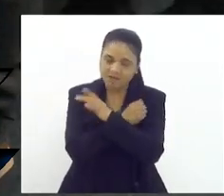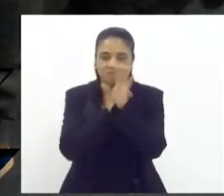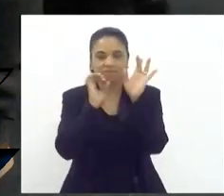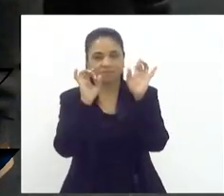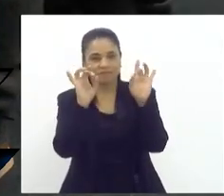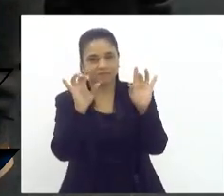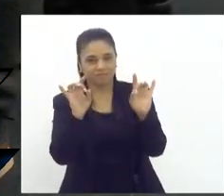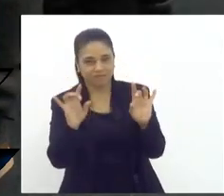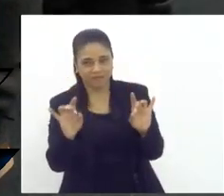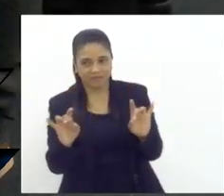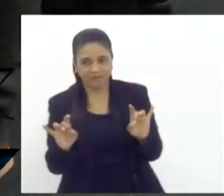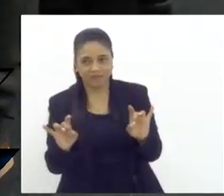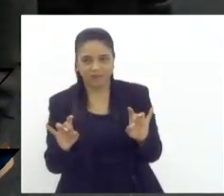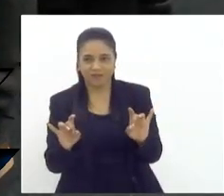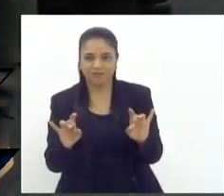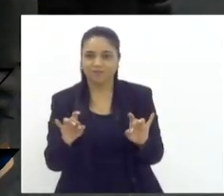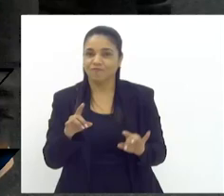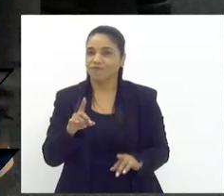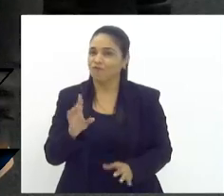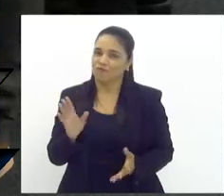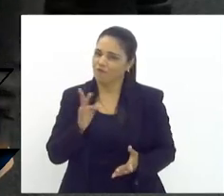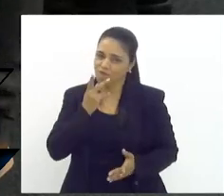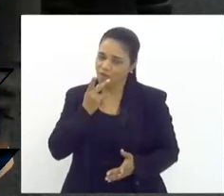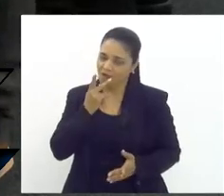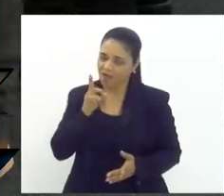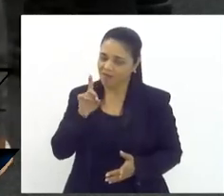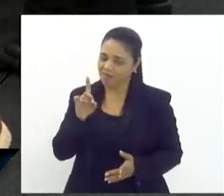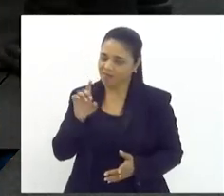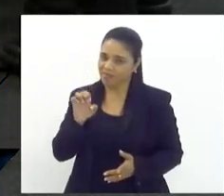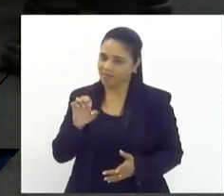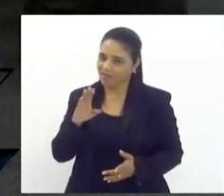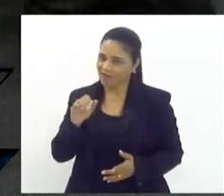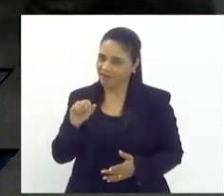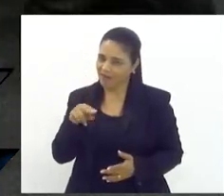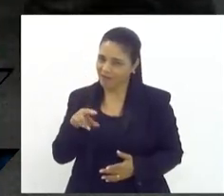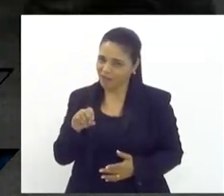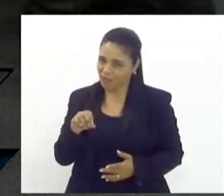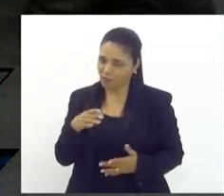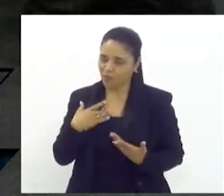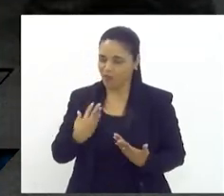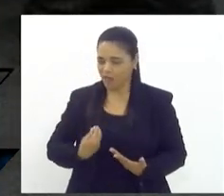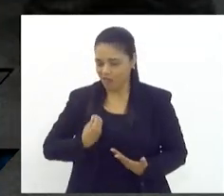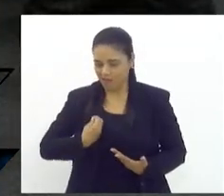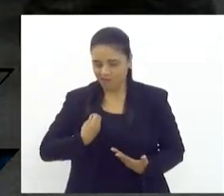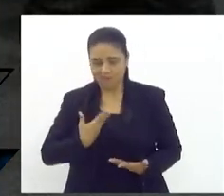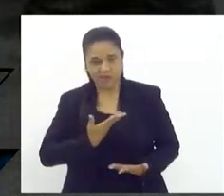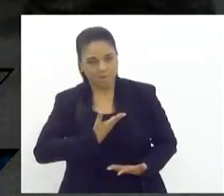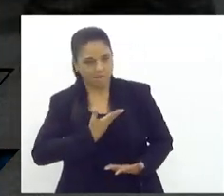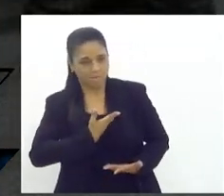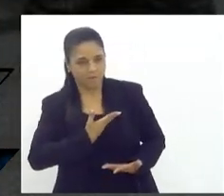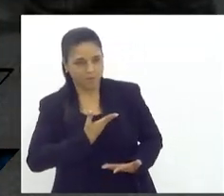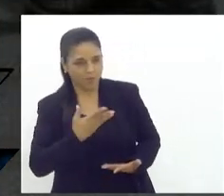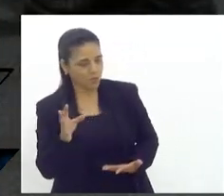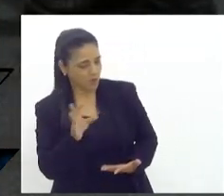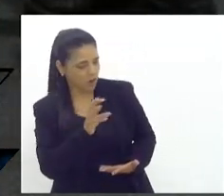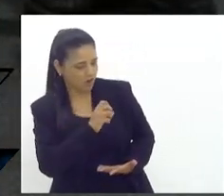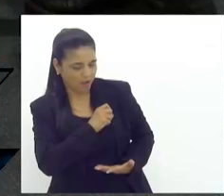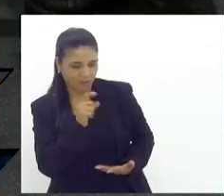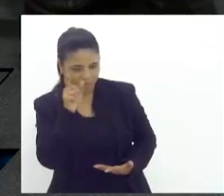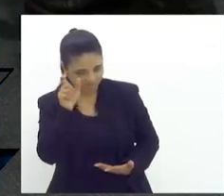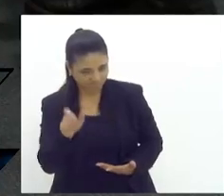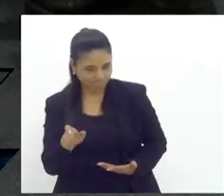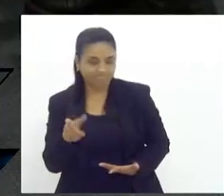eu não vou chamar de decano porque ele é um amigo muito querido que a vida parlamentar me deu e eu vejo